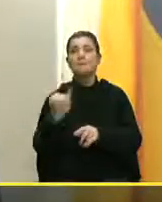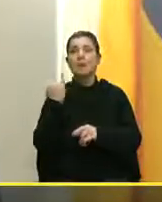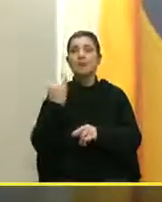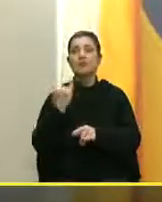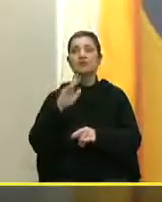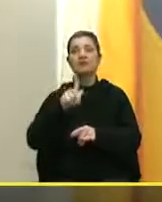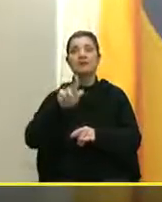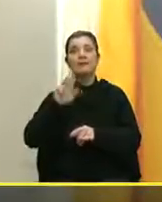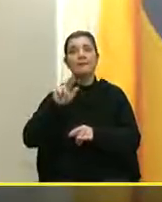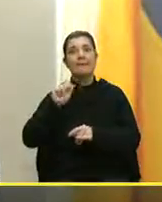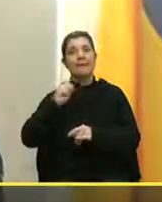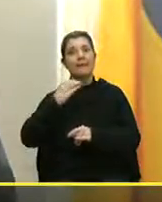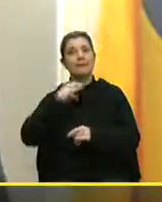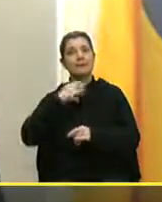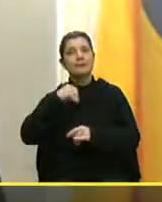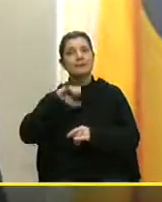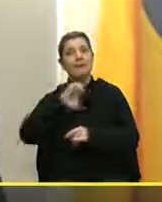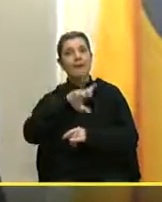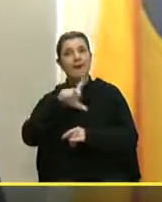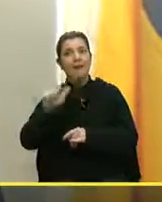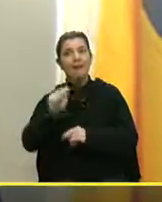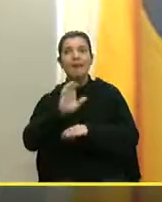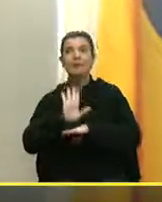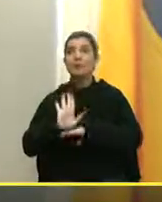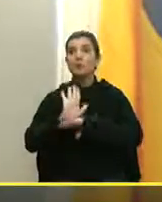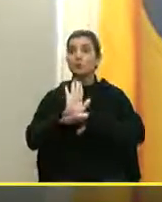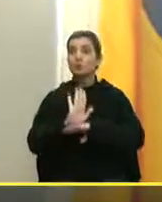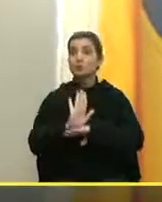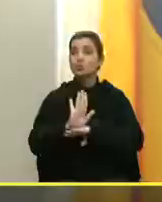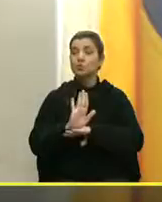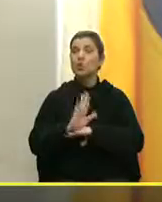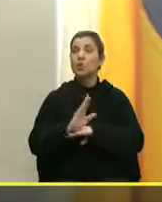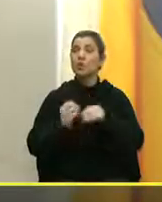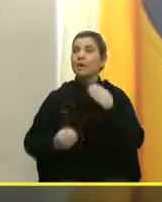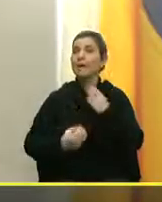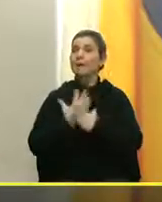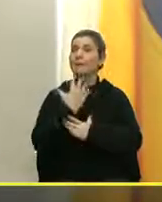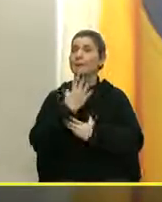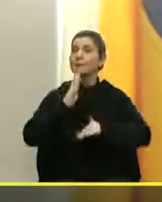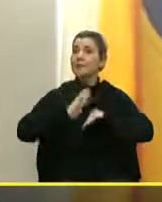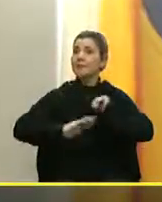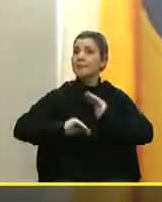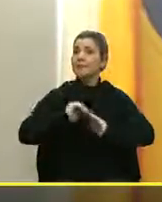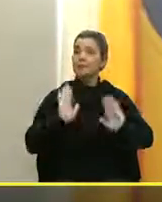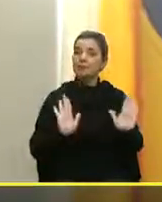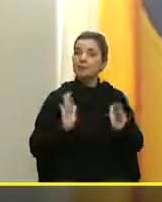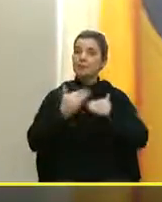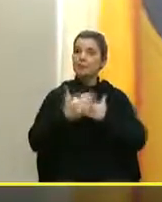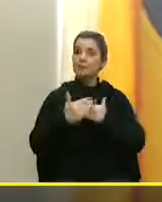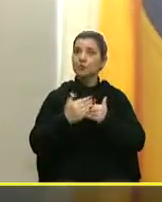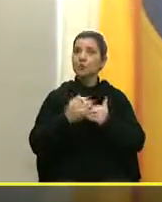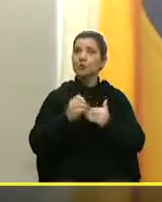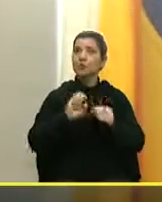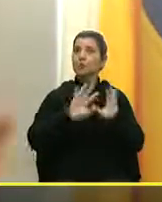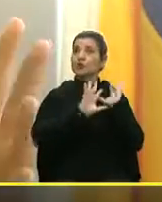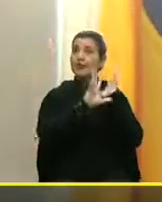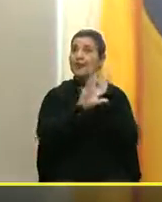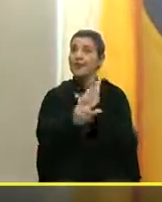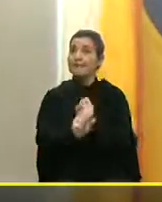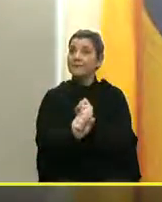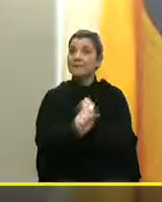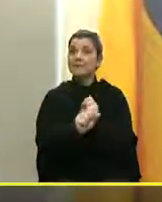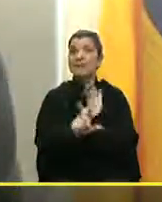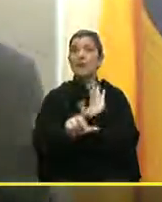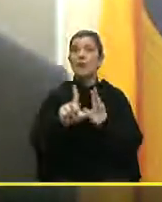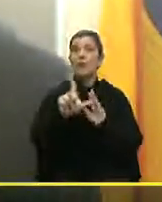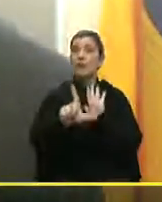Graciela Bertolucci está aqui conosco também que auxiliou fortemente na criação na produção neste pacote de revisão legal eu tenho